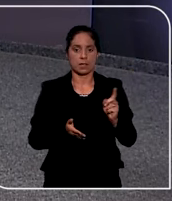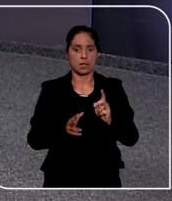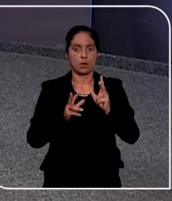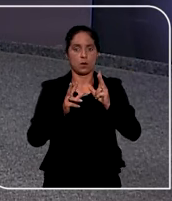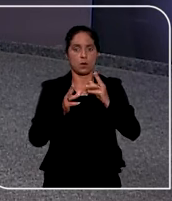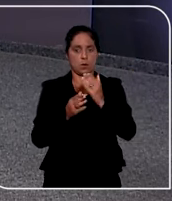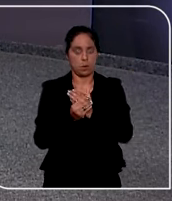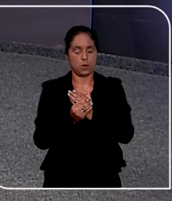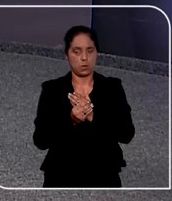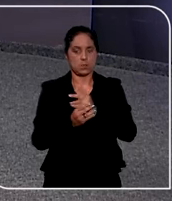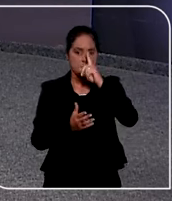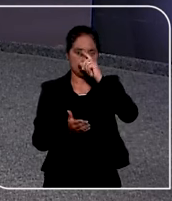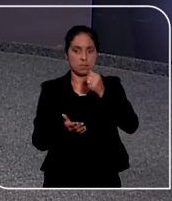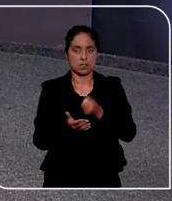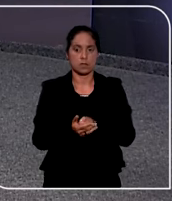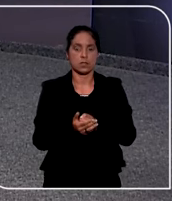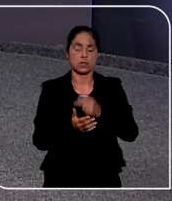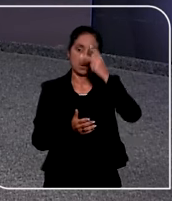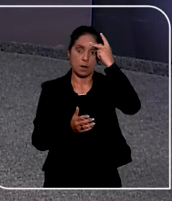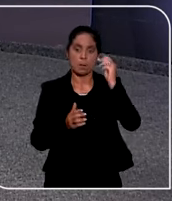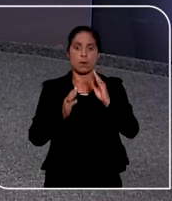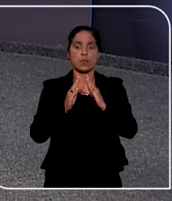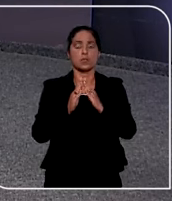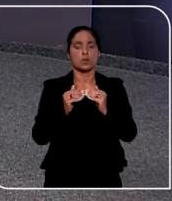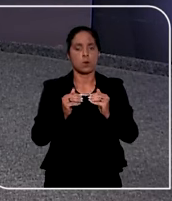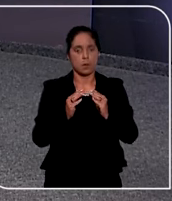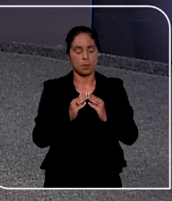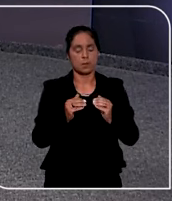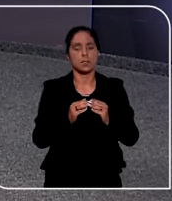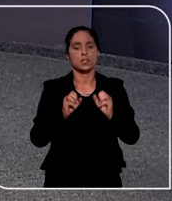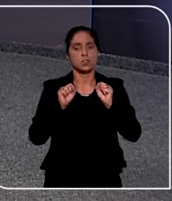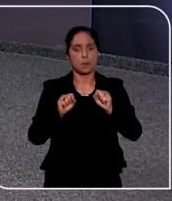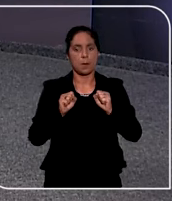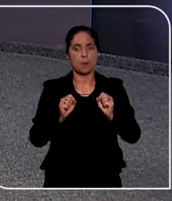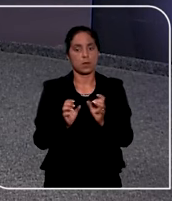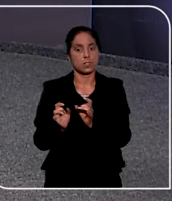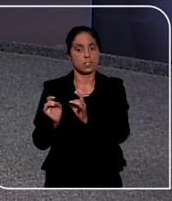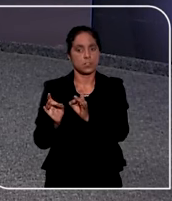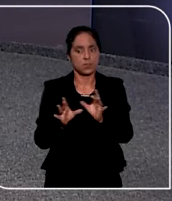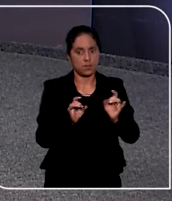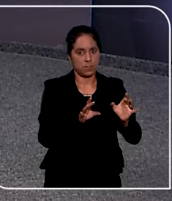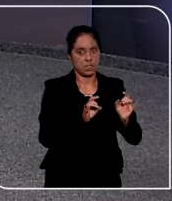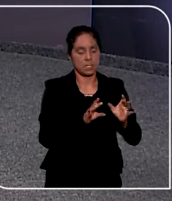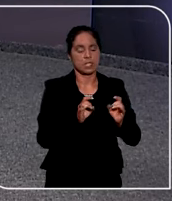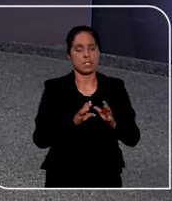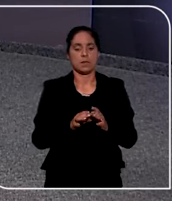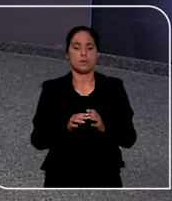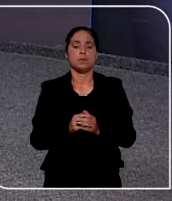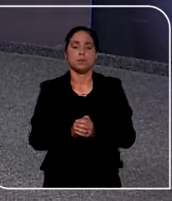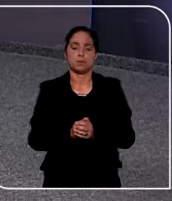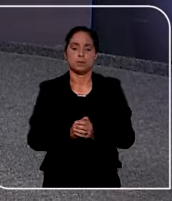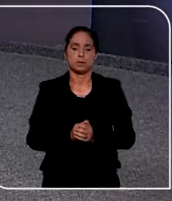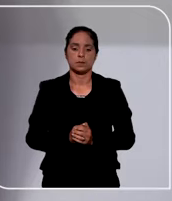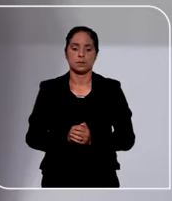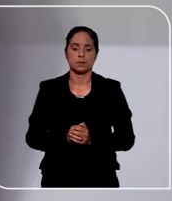em uma condenação o credor pode solicitar a venda judicial do bem